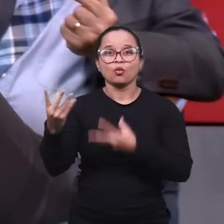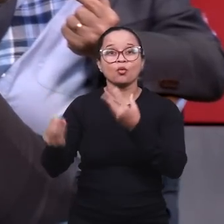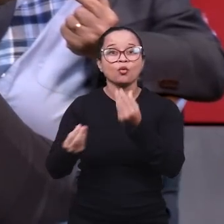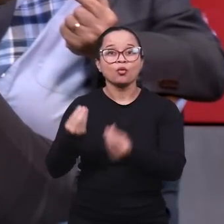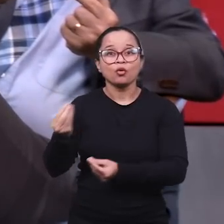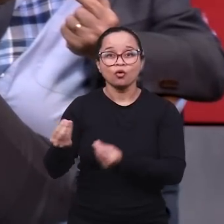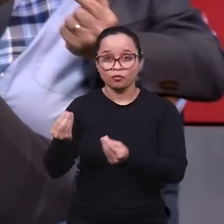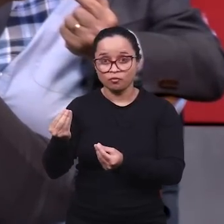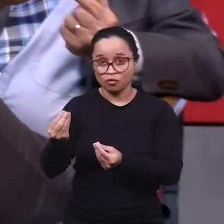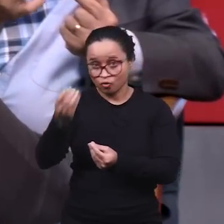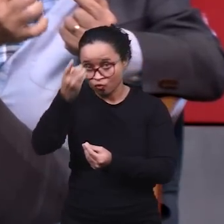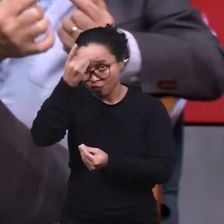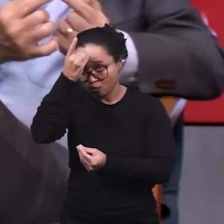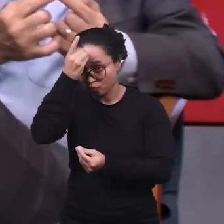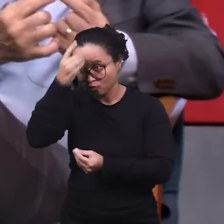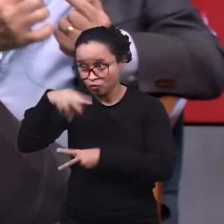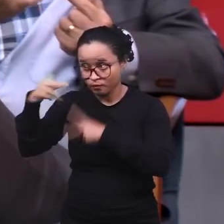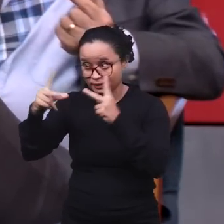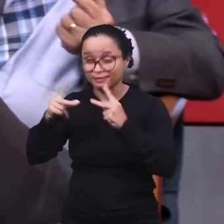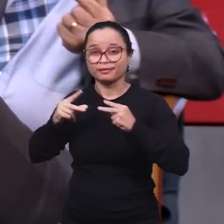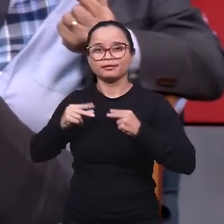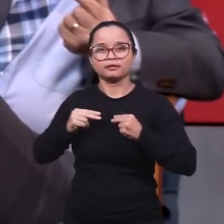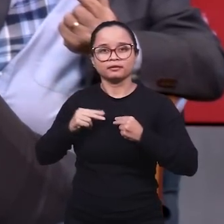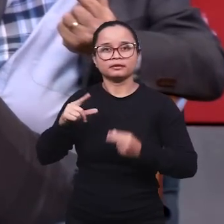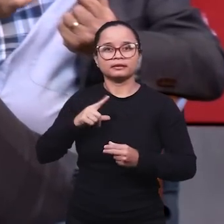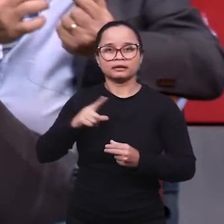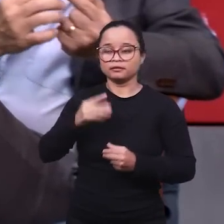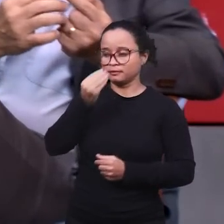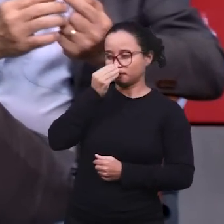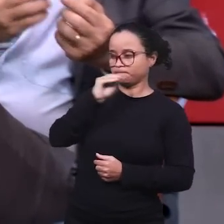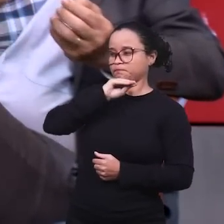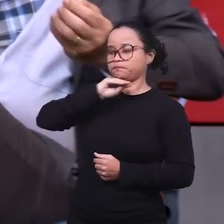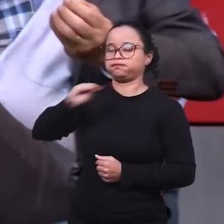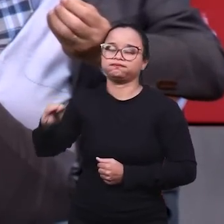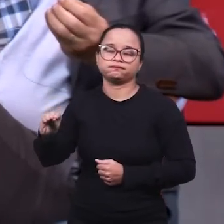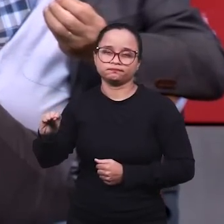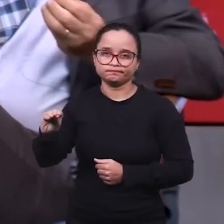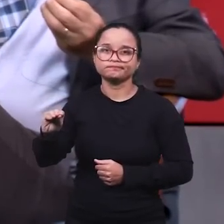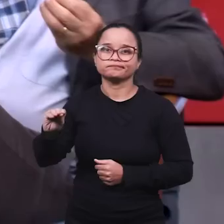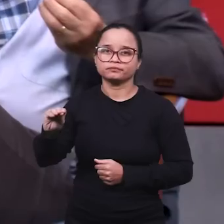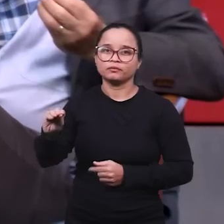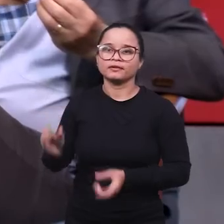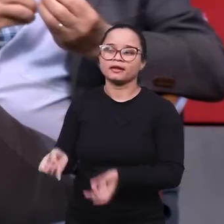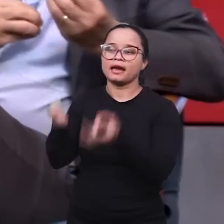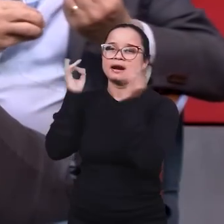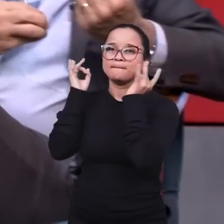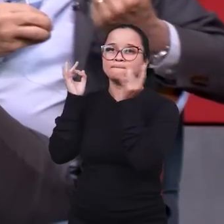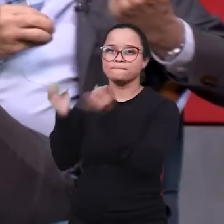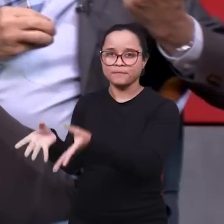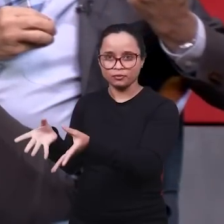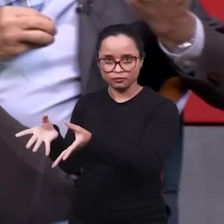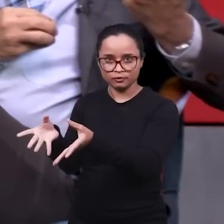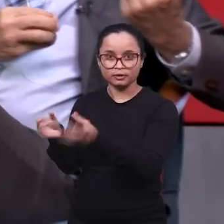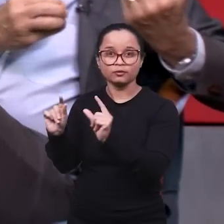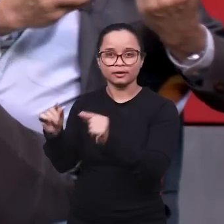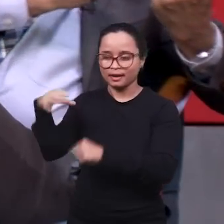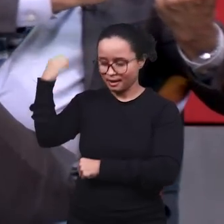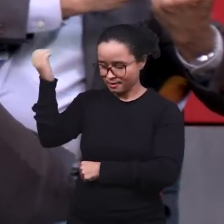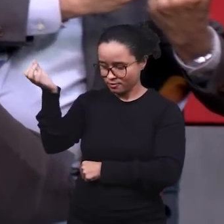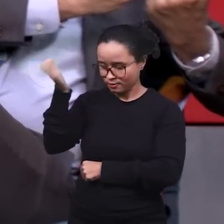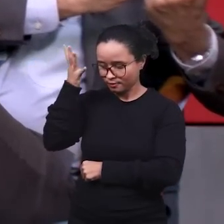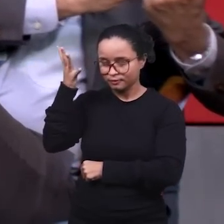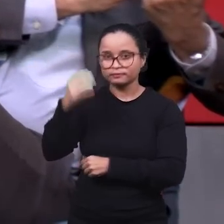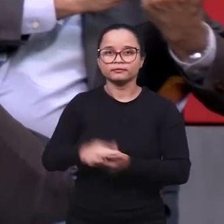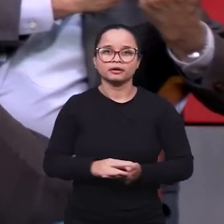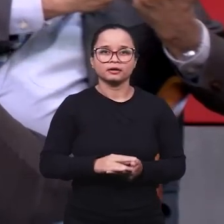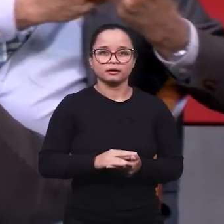dom foi dado a você, quando você despreza isso, você abandona a revelação, você